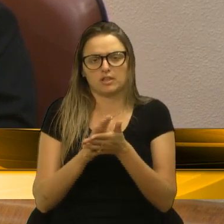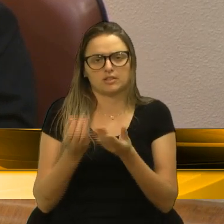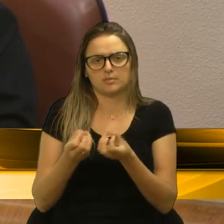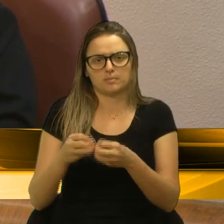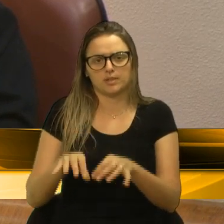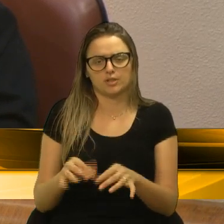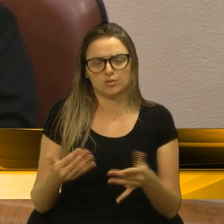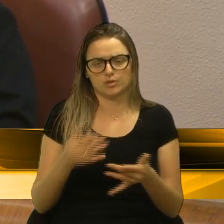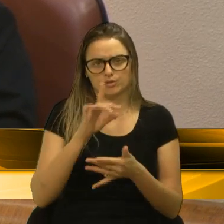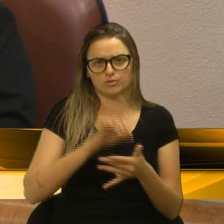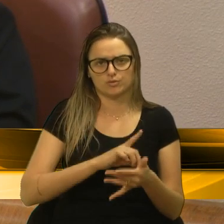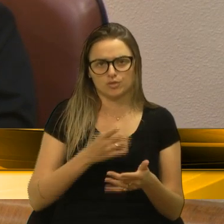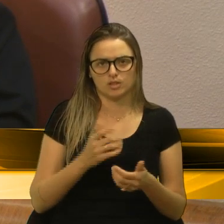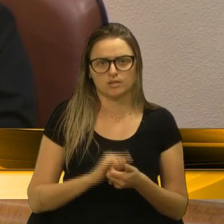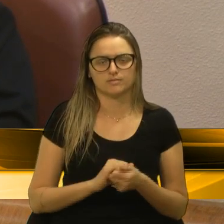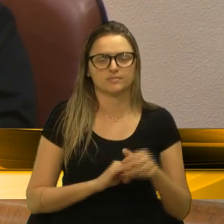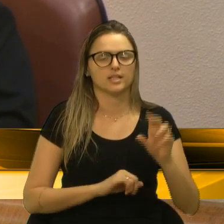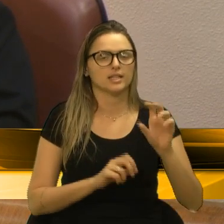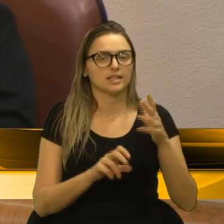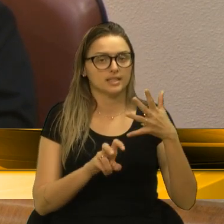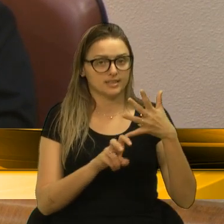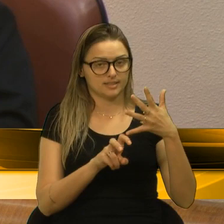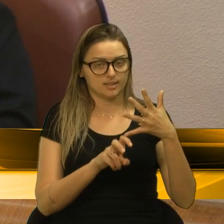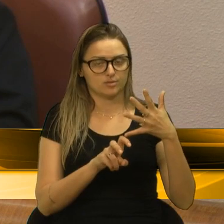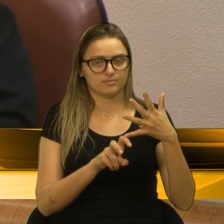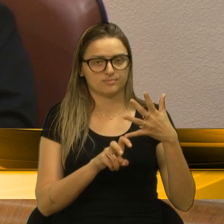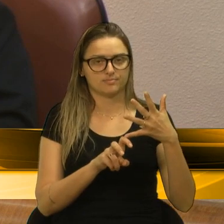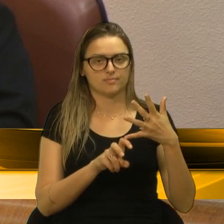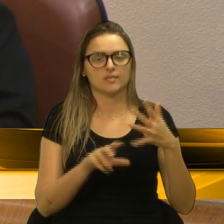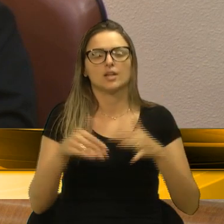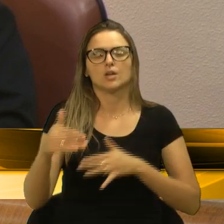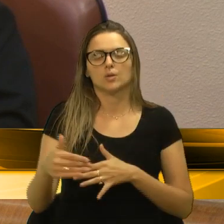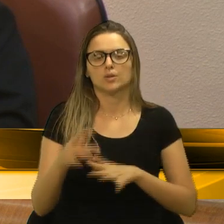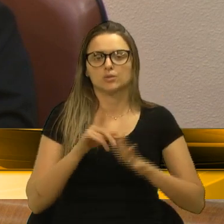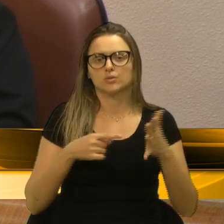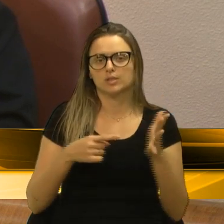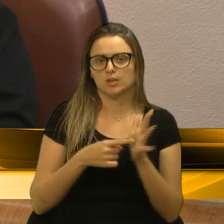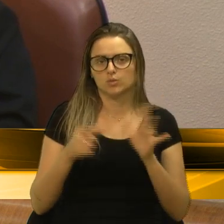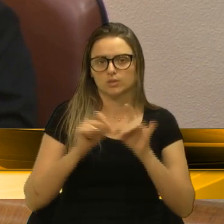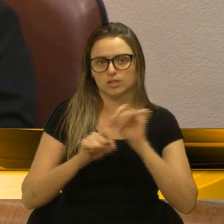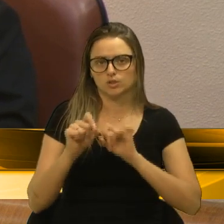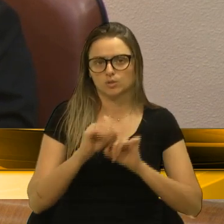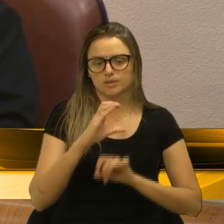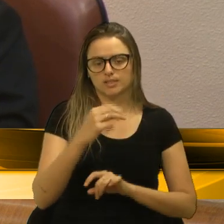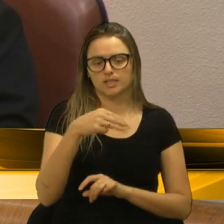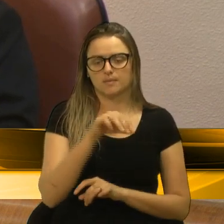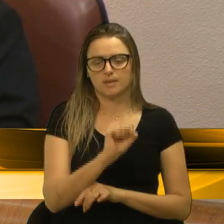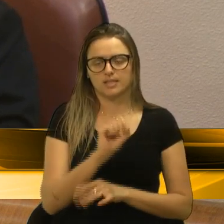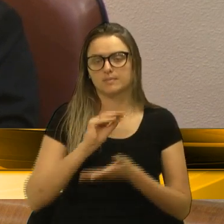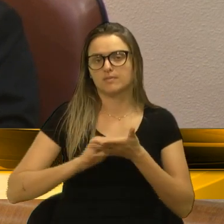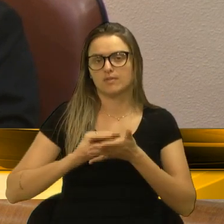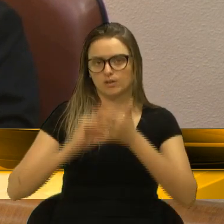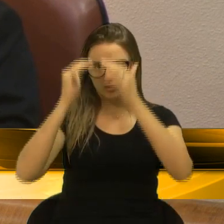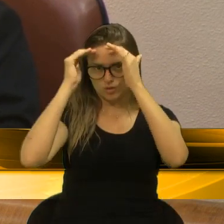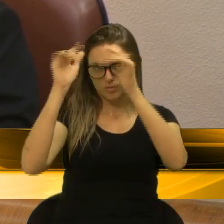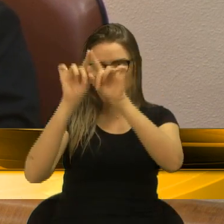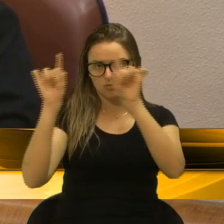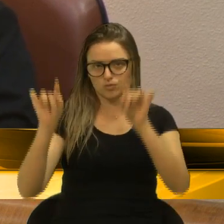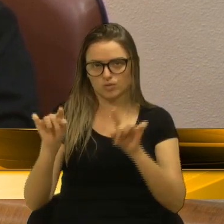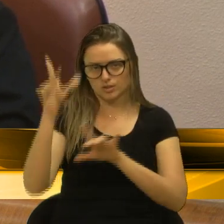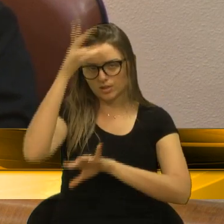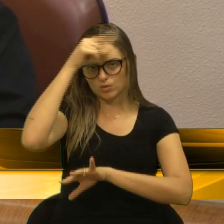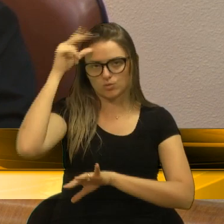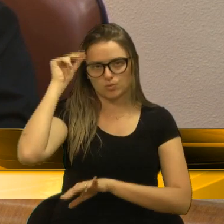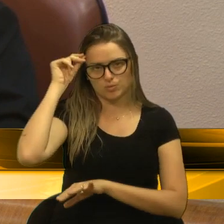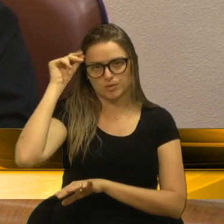seu direito. 5. Quanto à denúncia do desprezo pelo CMS e pelo desrespeito aos servidores municipais,